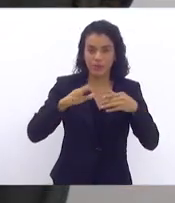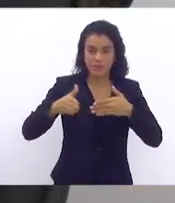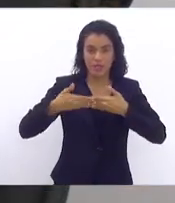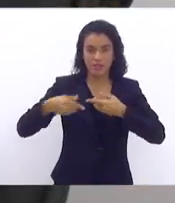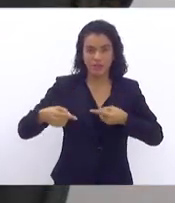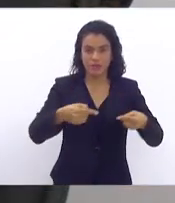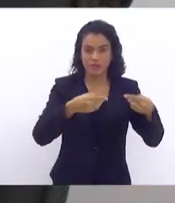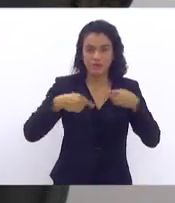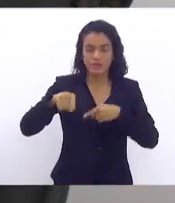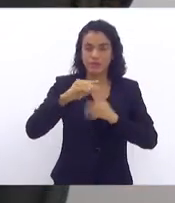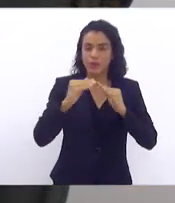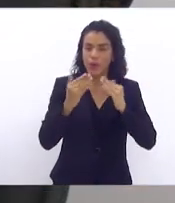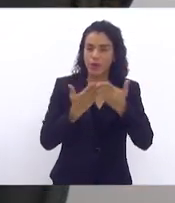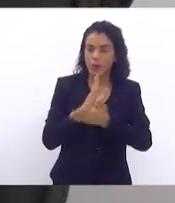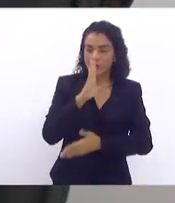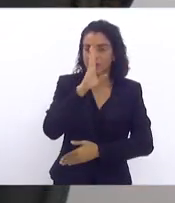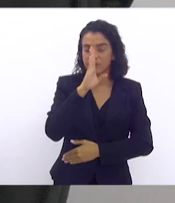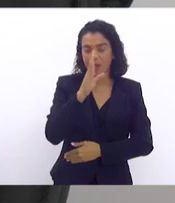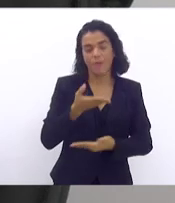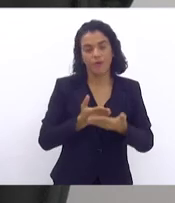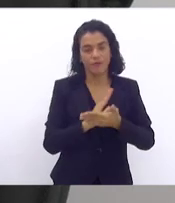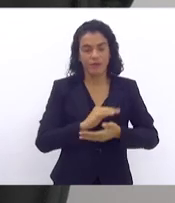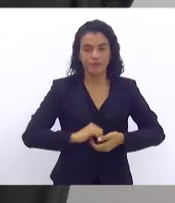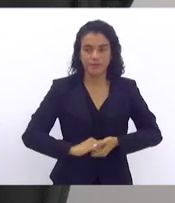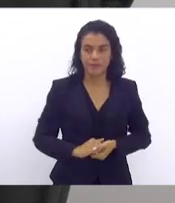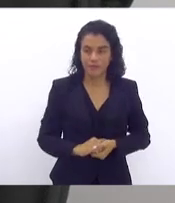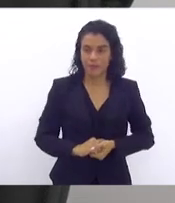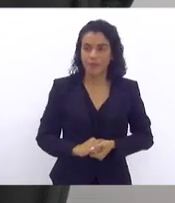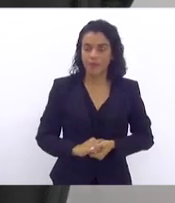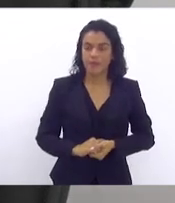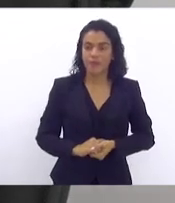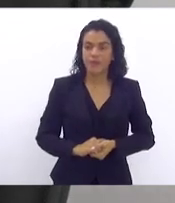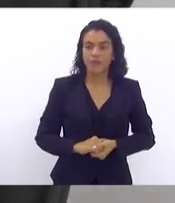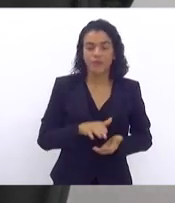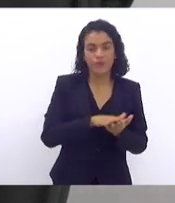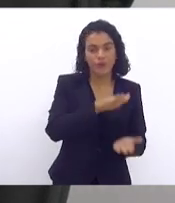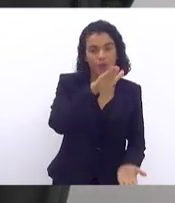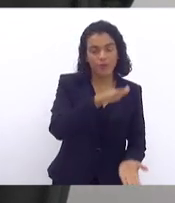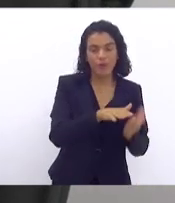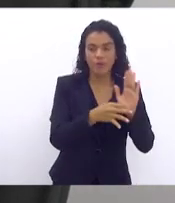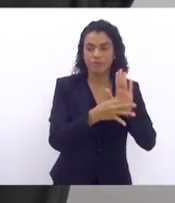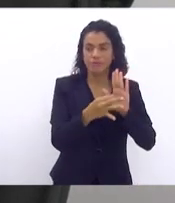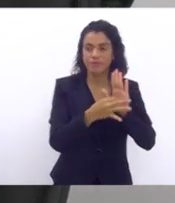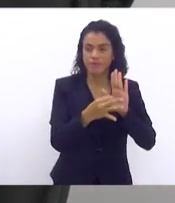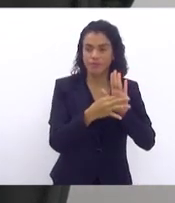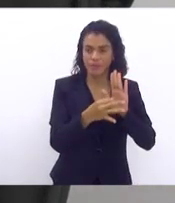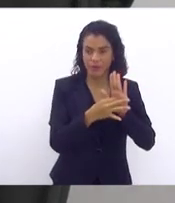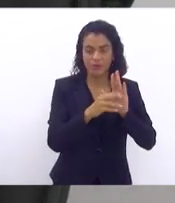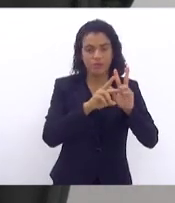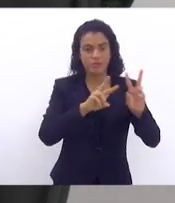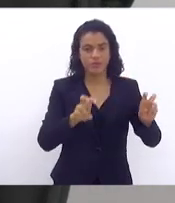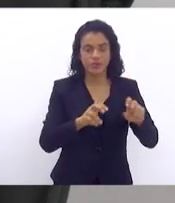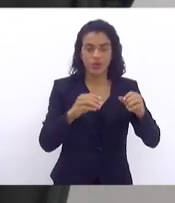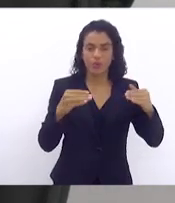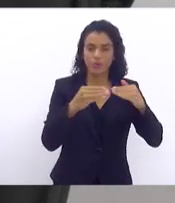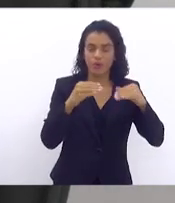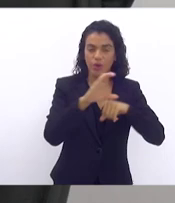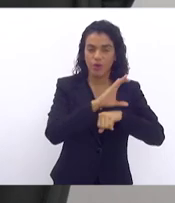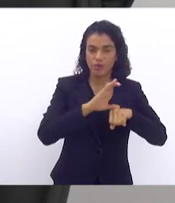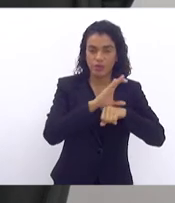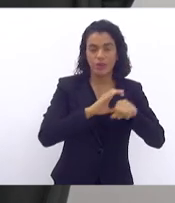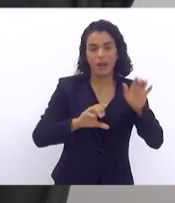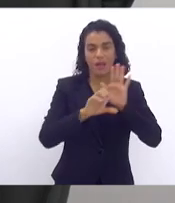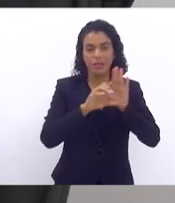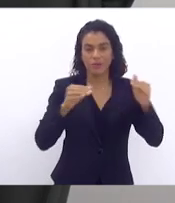encerrada a discussão. Senhores que aprovam, permaneçam como estão, aprovado. Bloco de pareceres que versam sobre constitucionalidade com emenda, legalidade